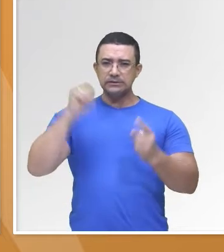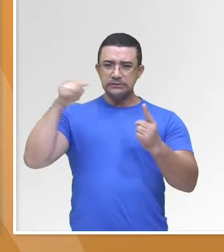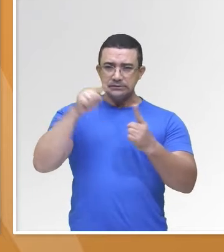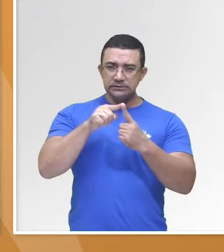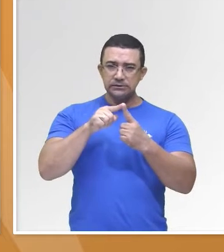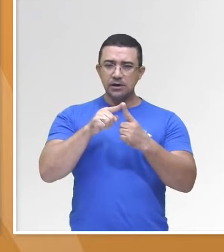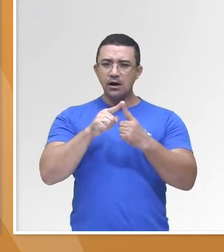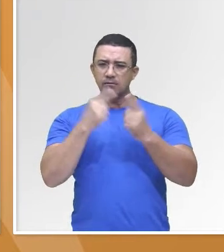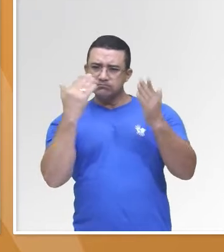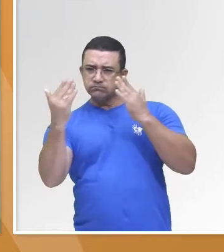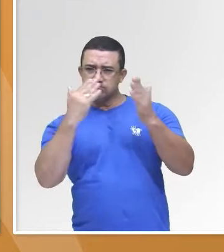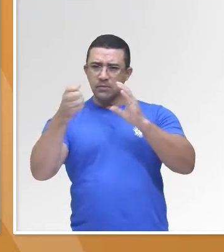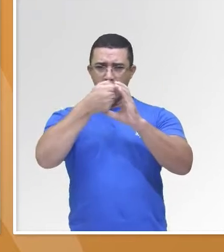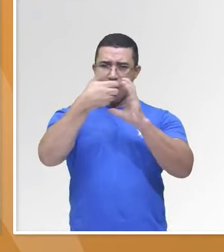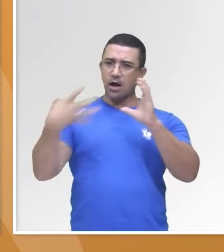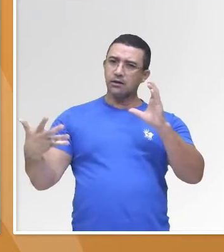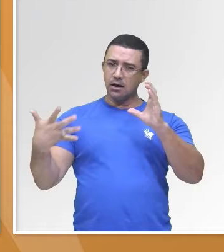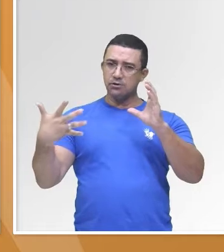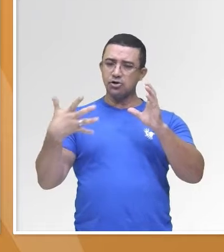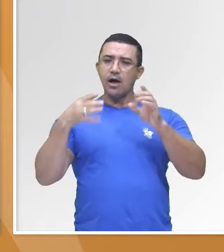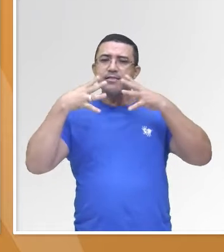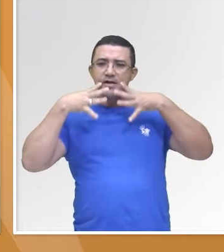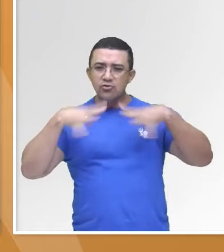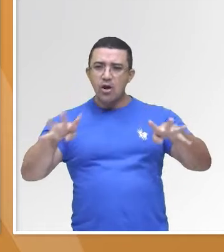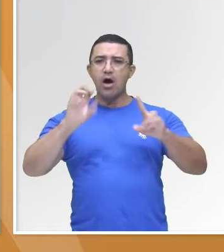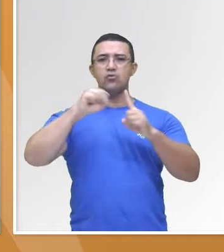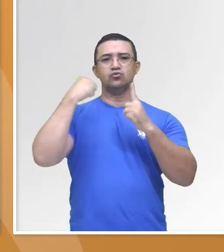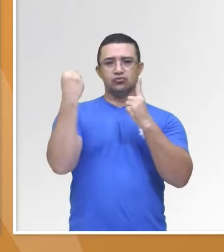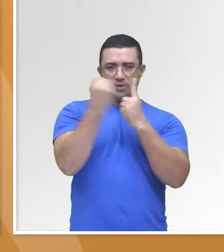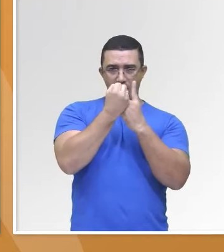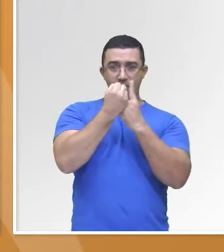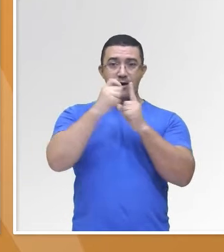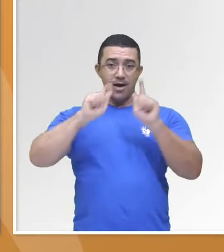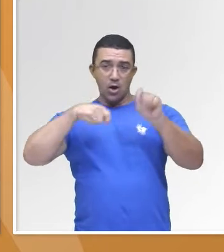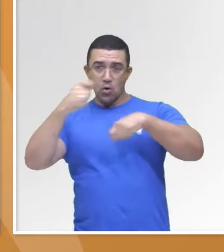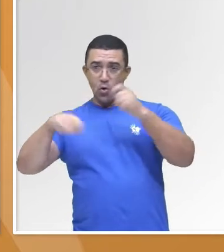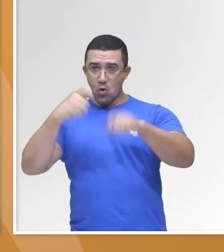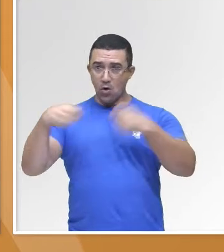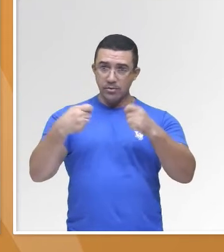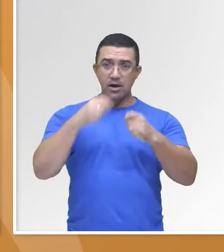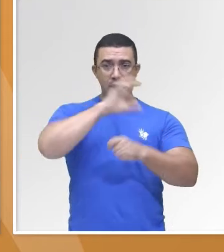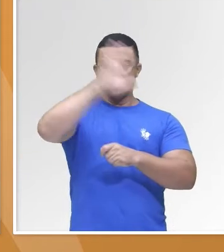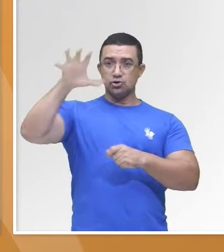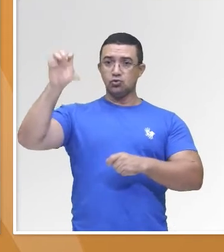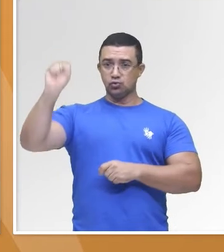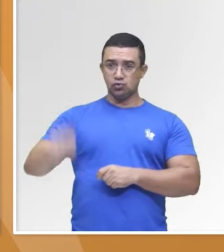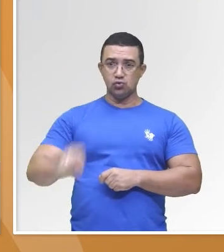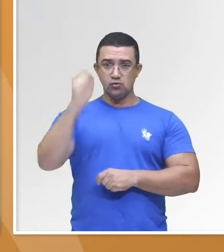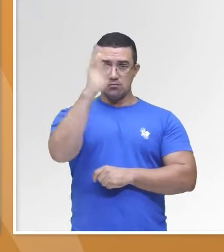Habilidade: analisar as características naturais, sociais e econômicas da região sul do Brasil.